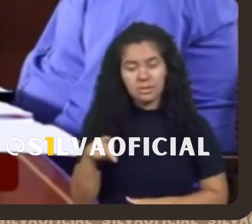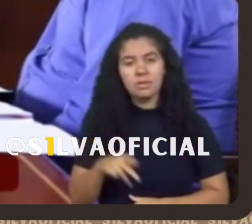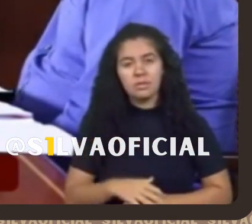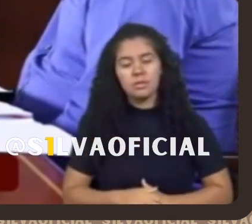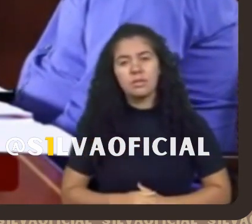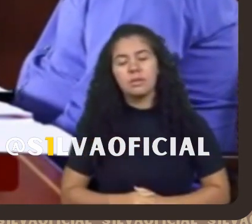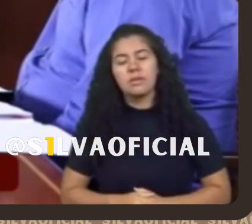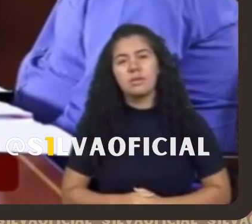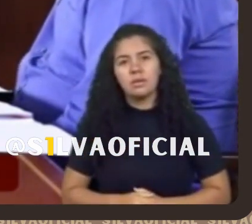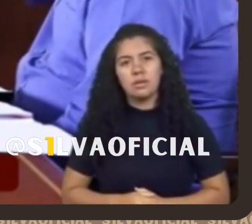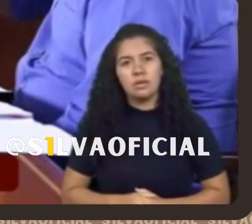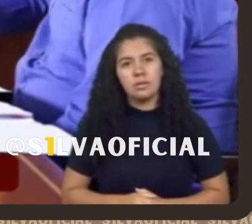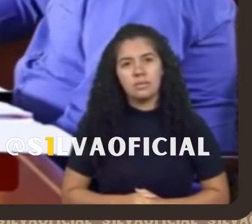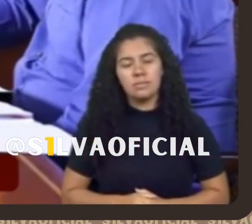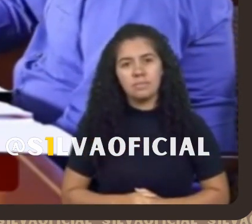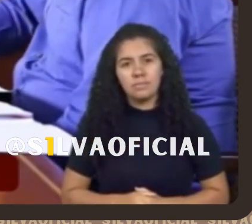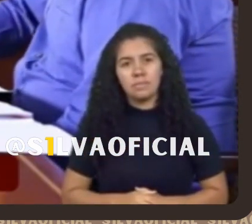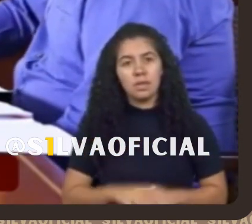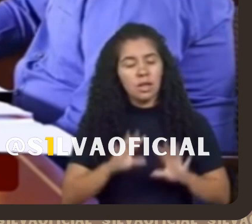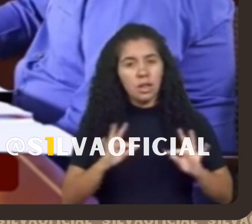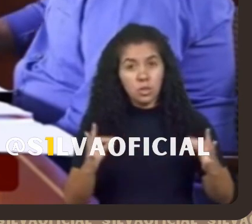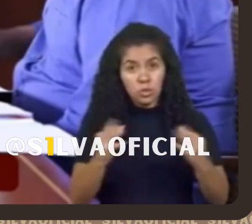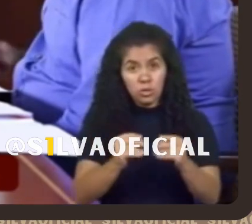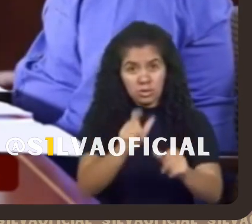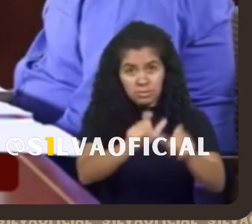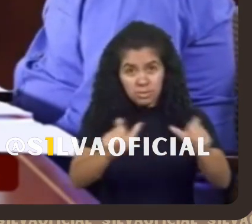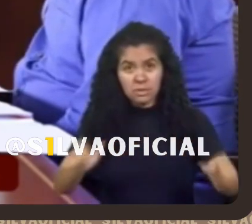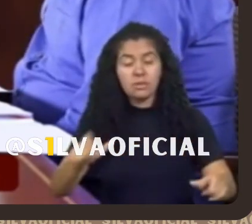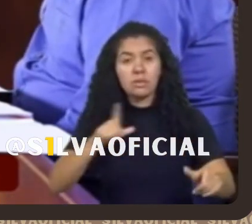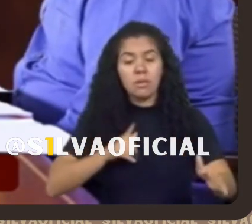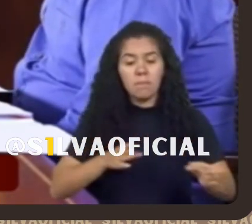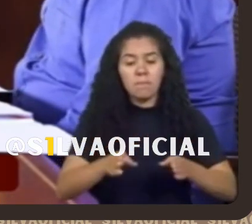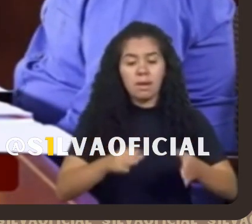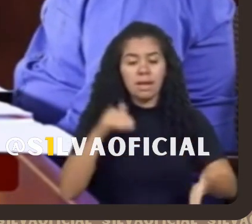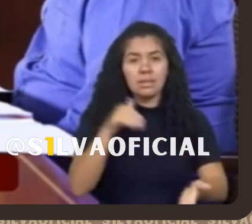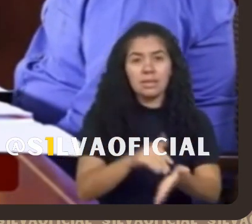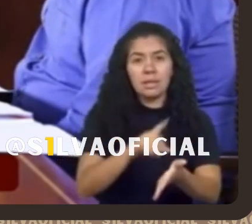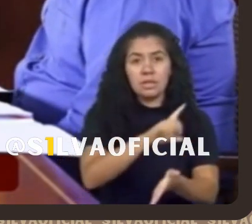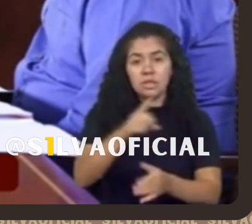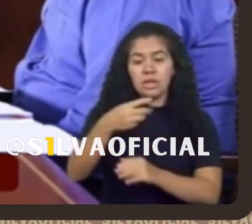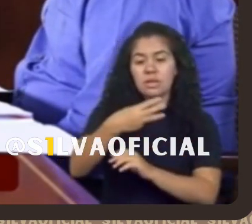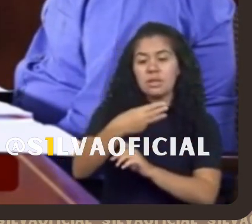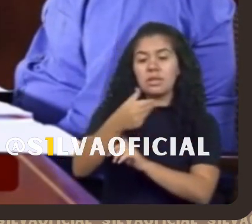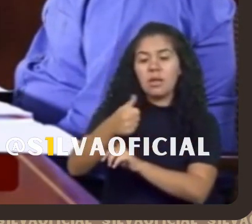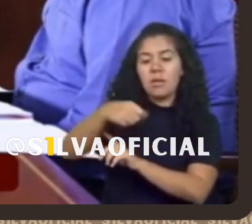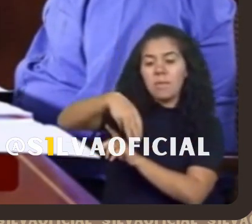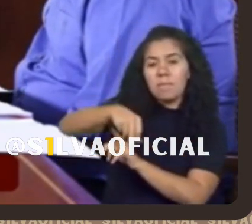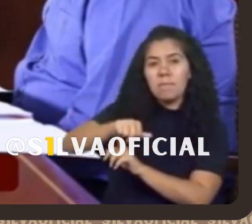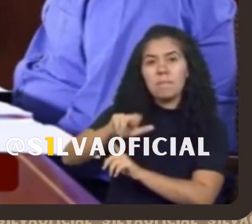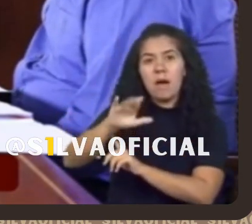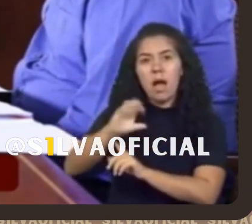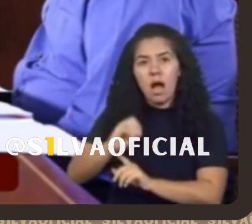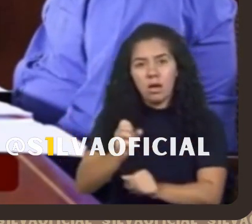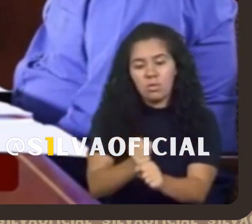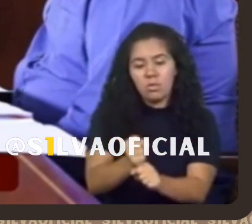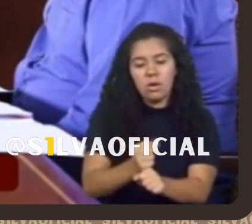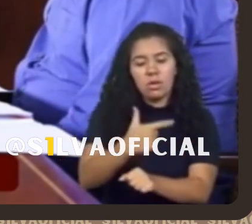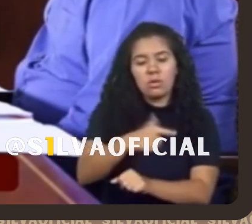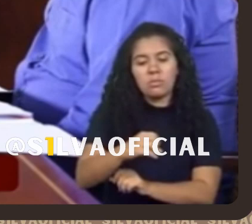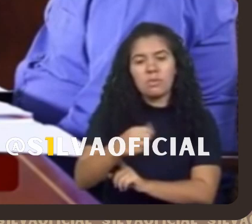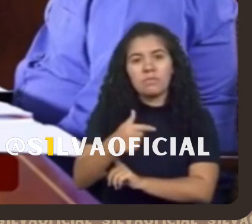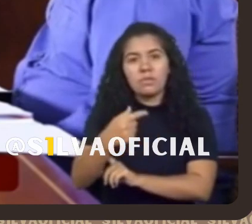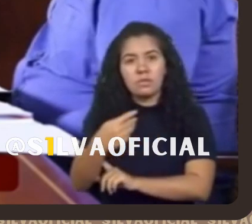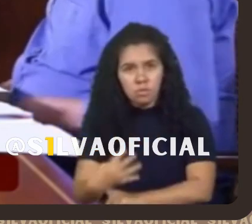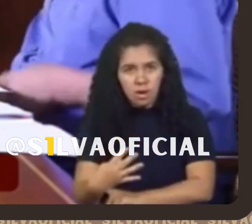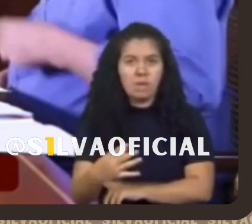esses esses essas as pessoas terão o prazo até o dia 31 de Maio de 2024 é o prazo final pra renegociação do fi Portanto tem